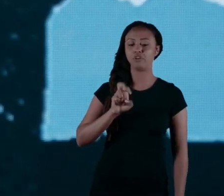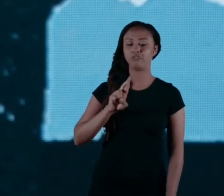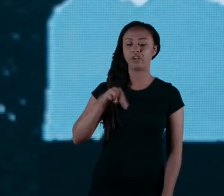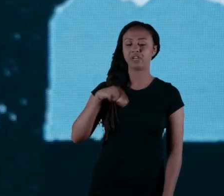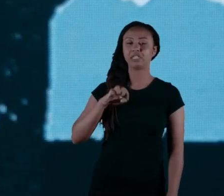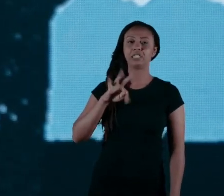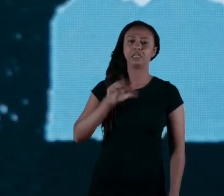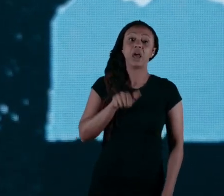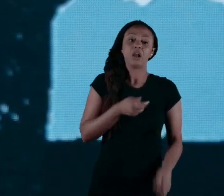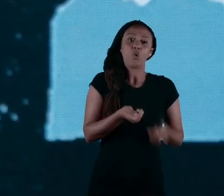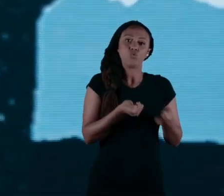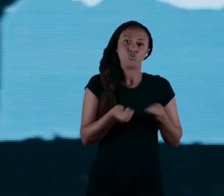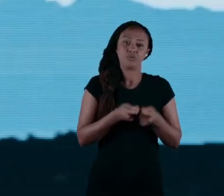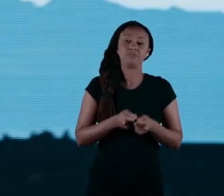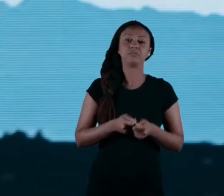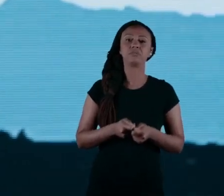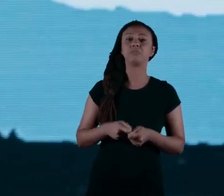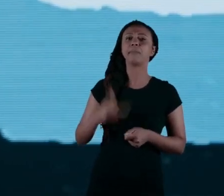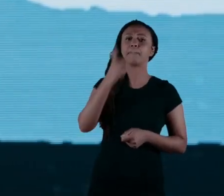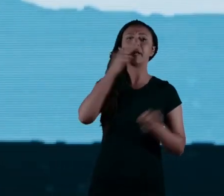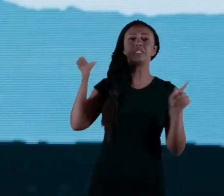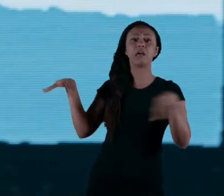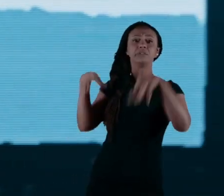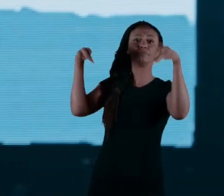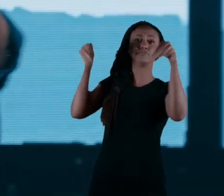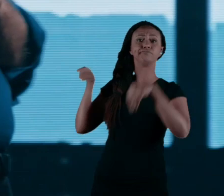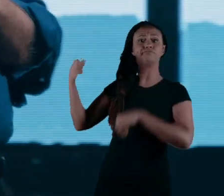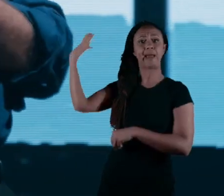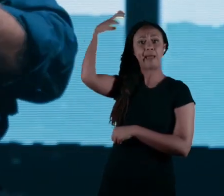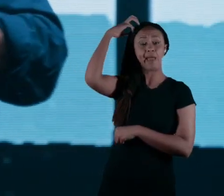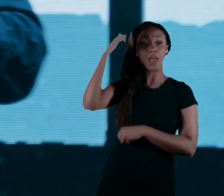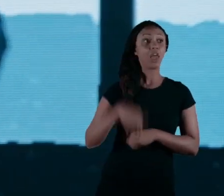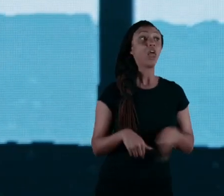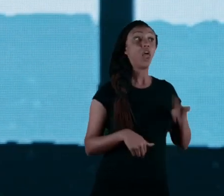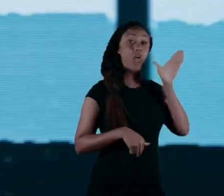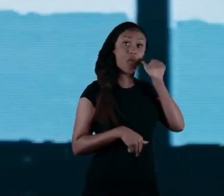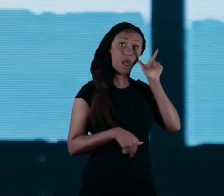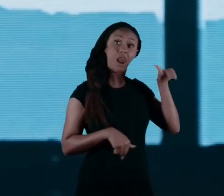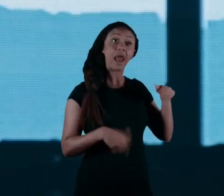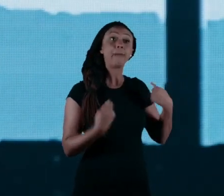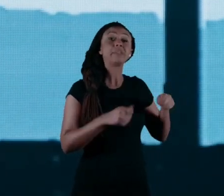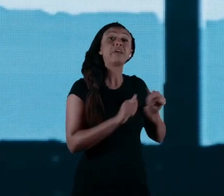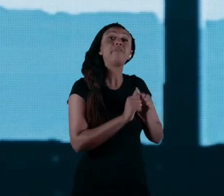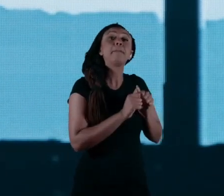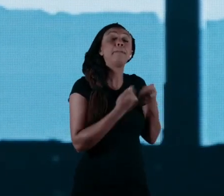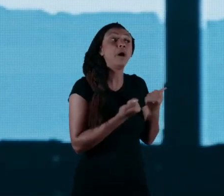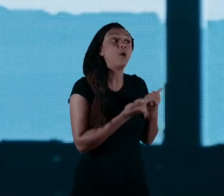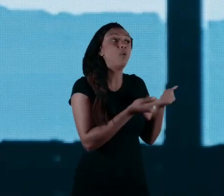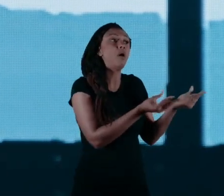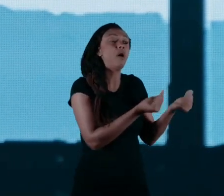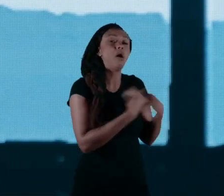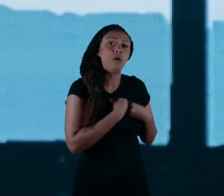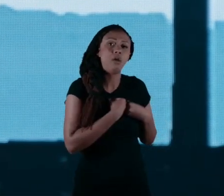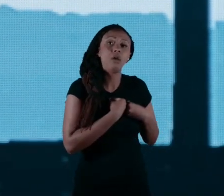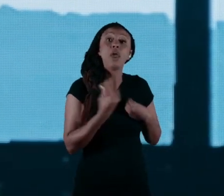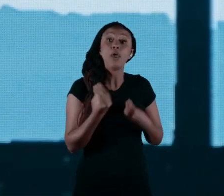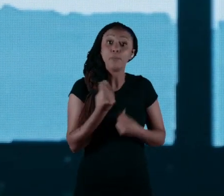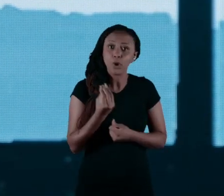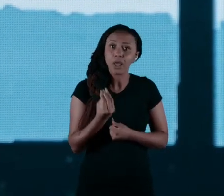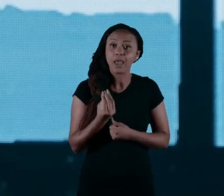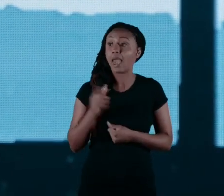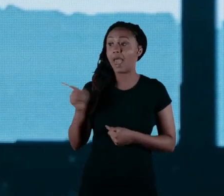Os empregados tinham que trazer o seu pãozinho de casa, porque ela não dava o pãozinho para eles.